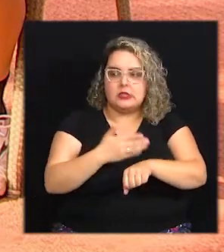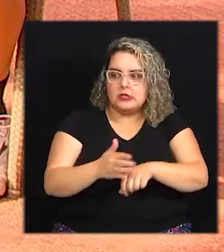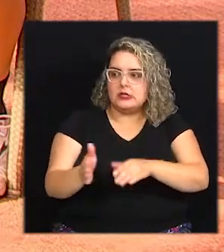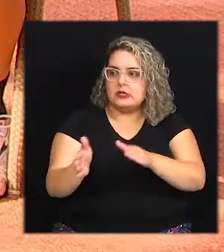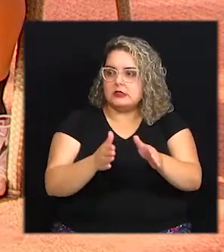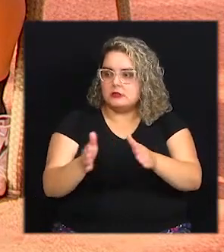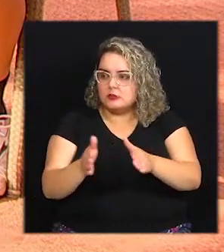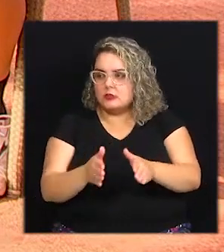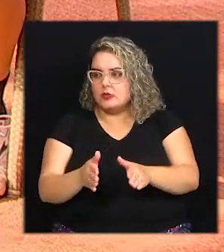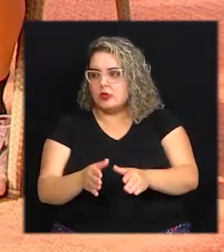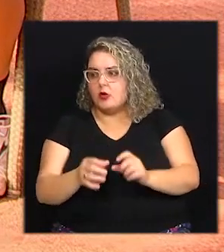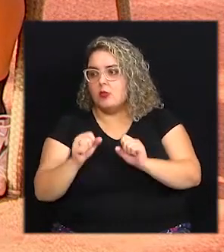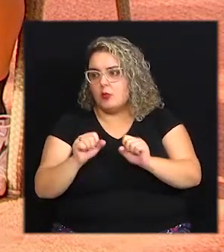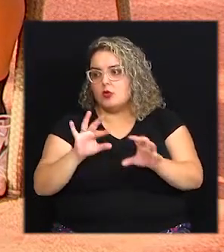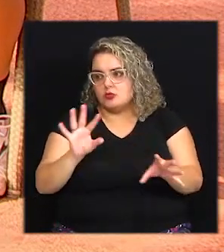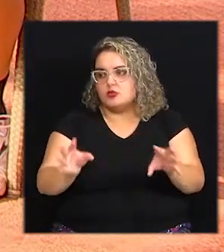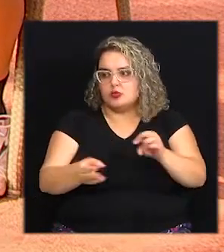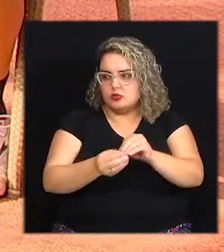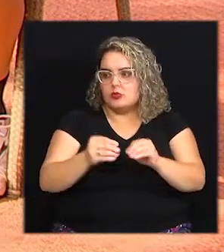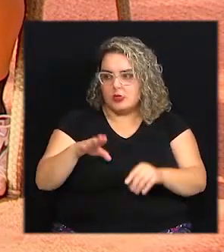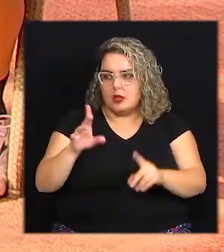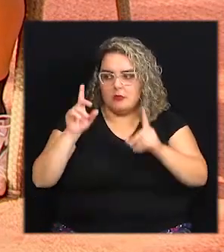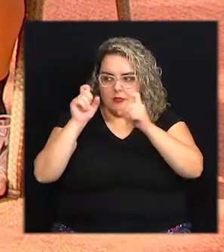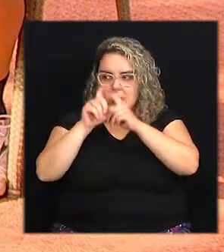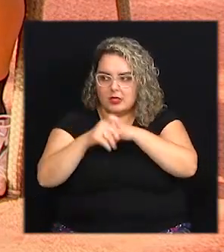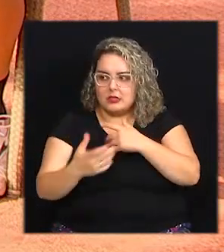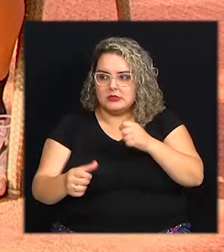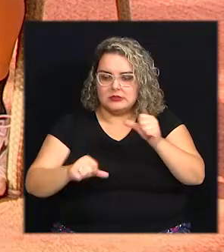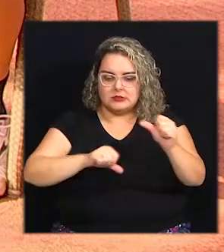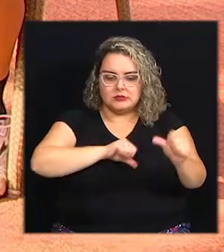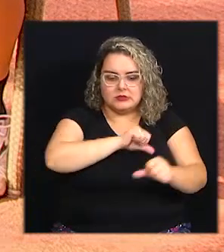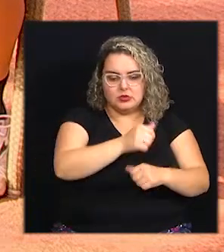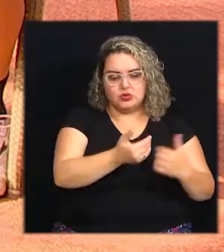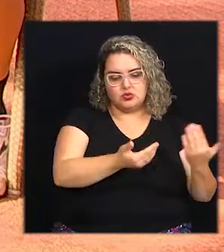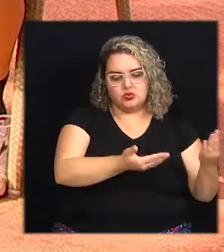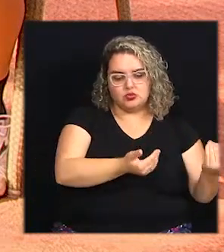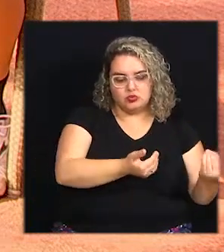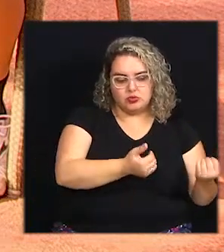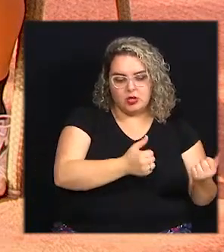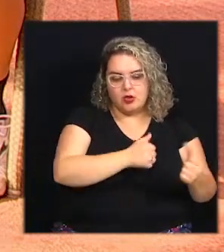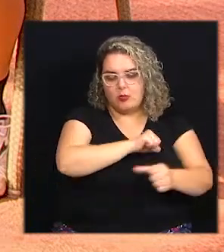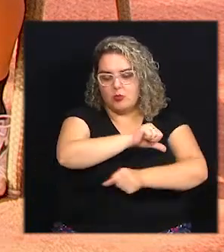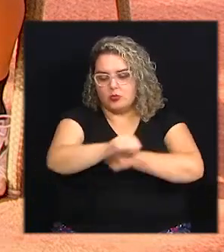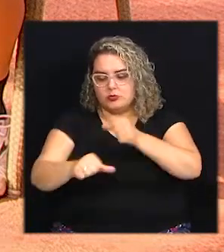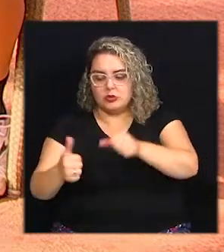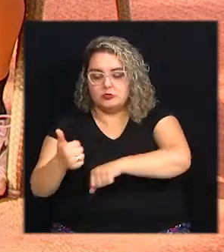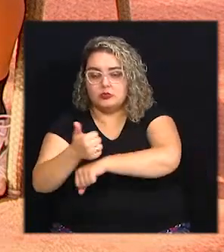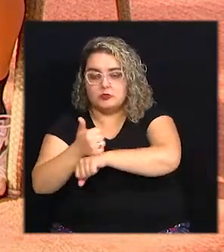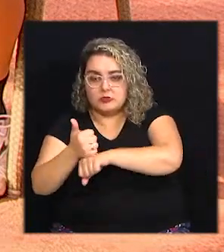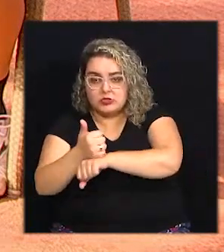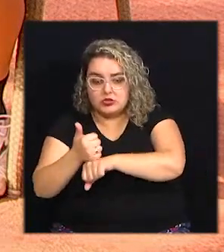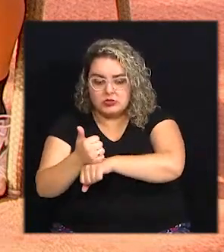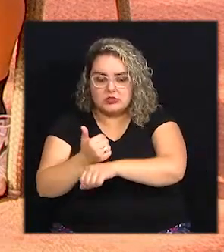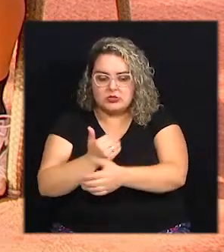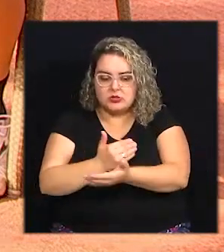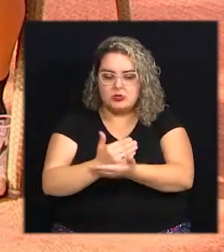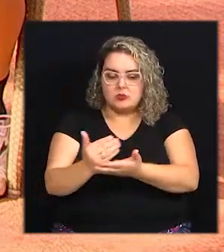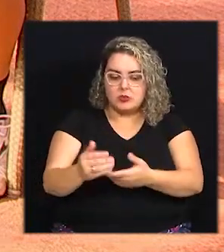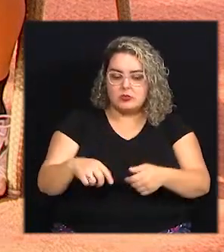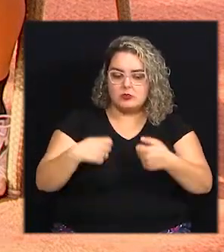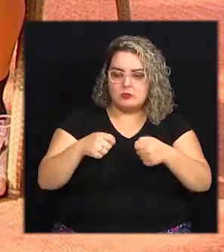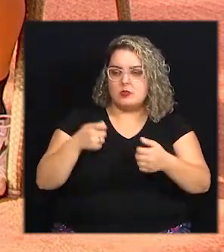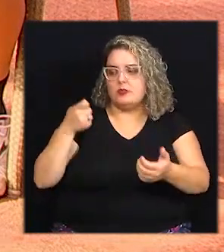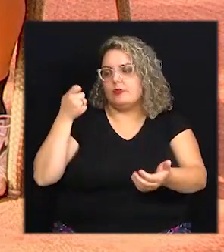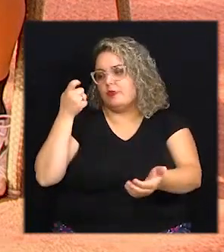fase que você está, a gente pode concluir que é a mais difícil, essa transição do juvenil para o profissional, esse começo que você